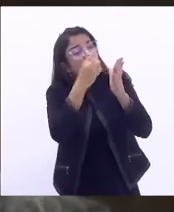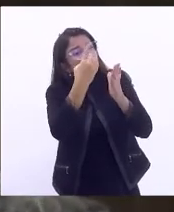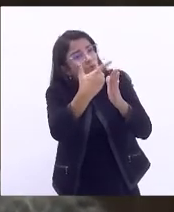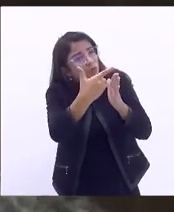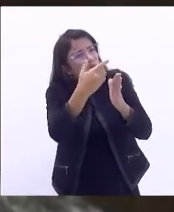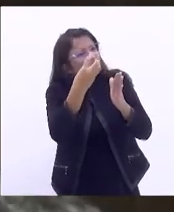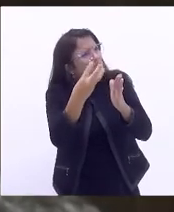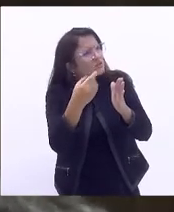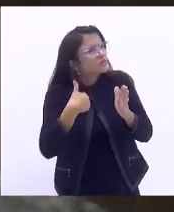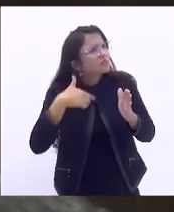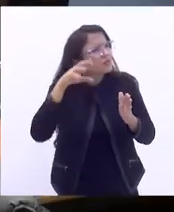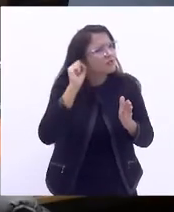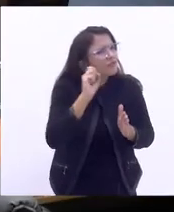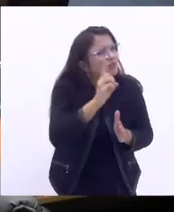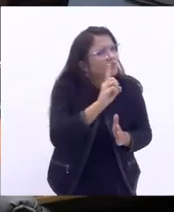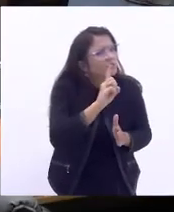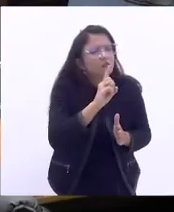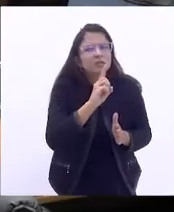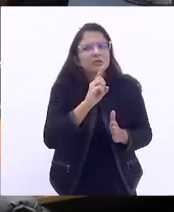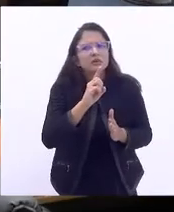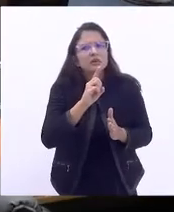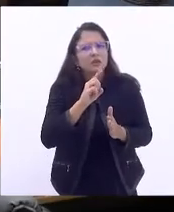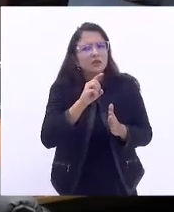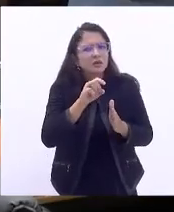ouvi. Favorável a 2.